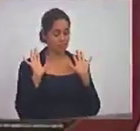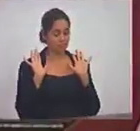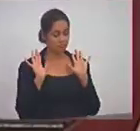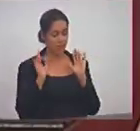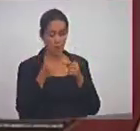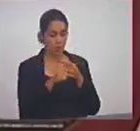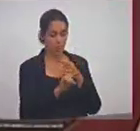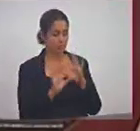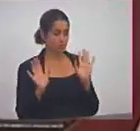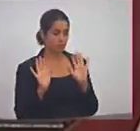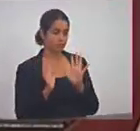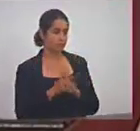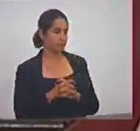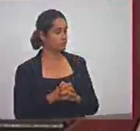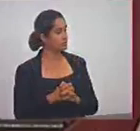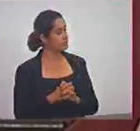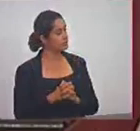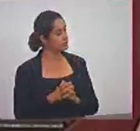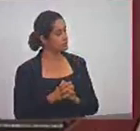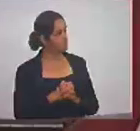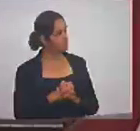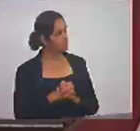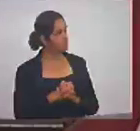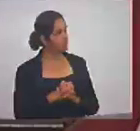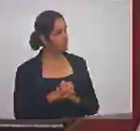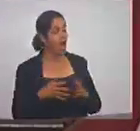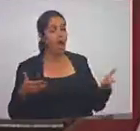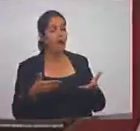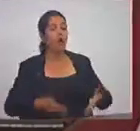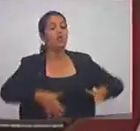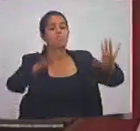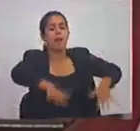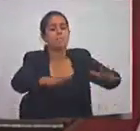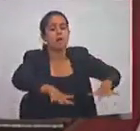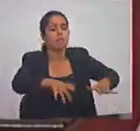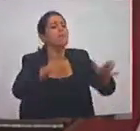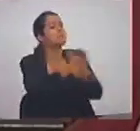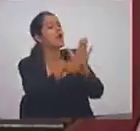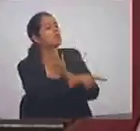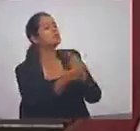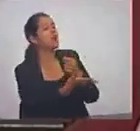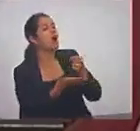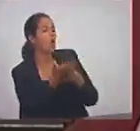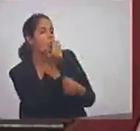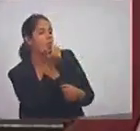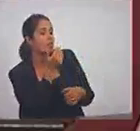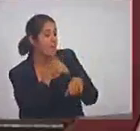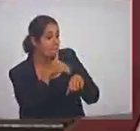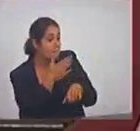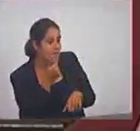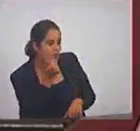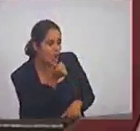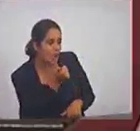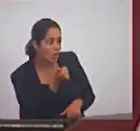Tá? Agora eu vou perguntar para ele, eu vou bater na mesa. E a cesta, Hermes, o que ele vai fazer? Será que ele vai melhorar essa cesta?